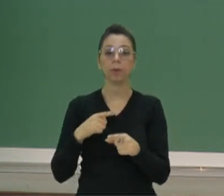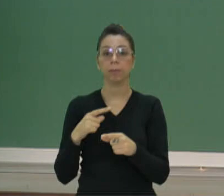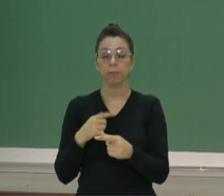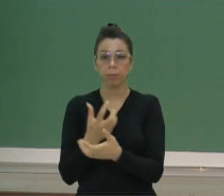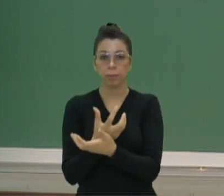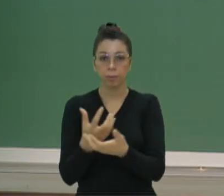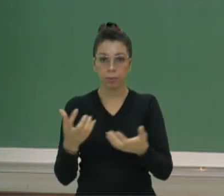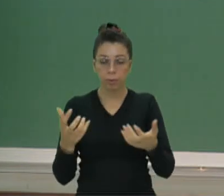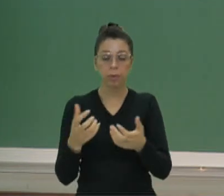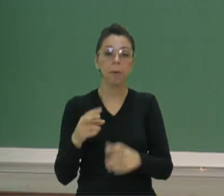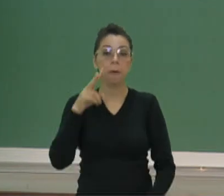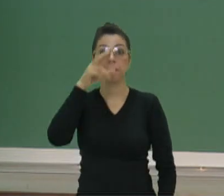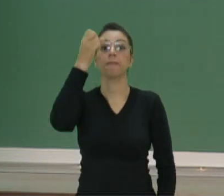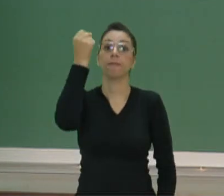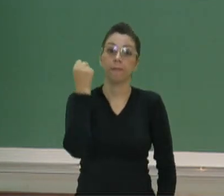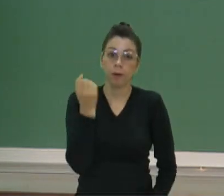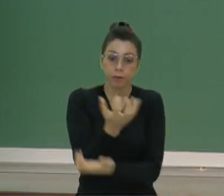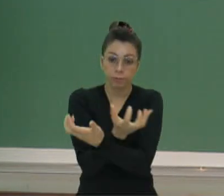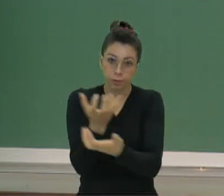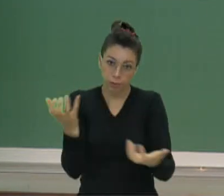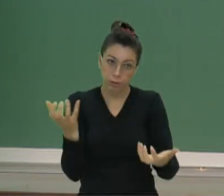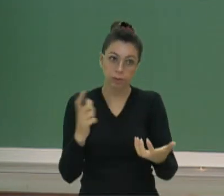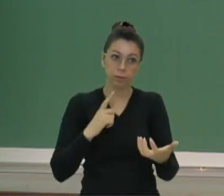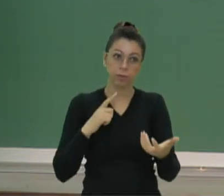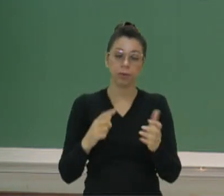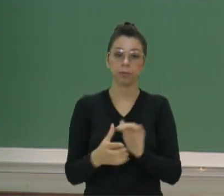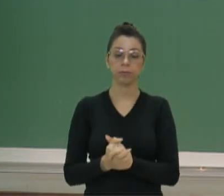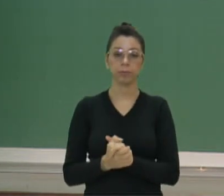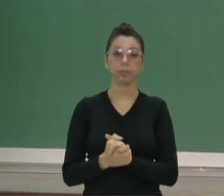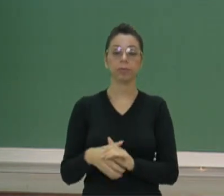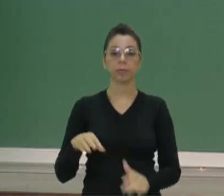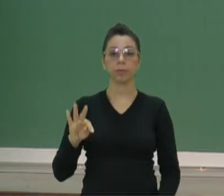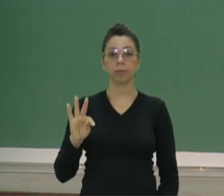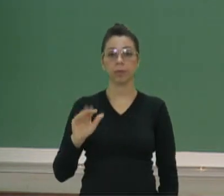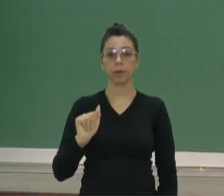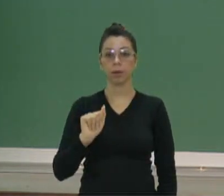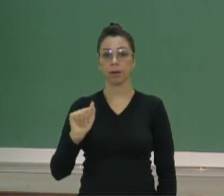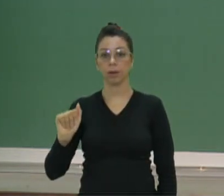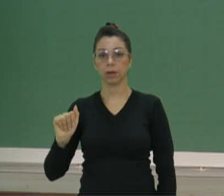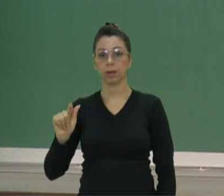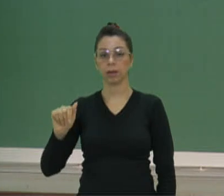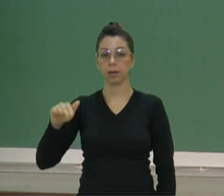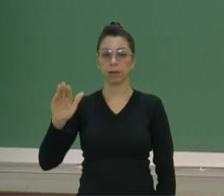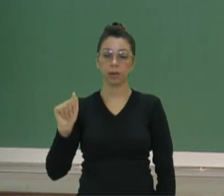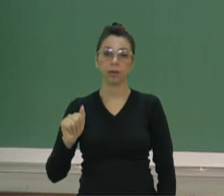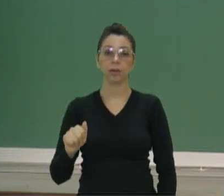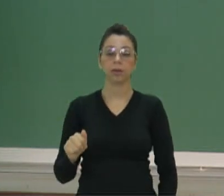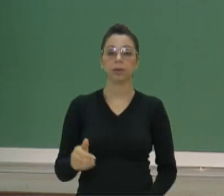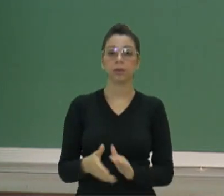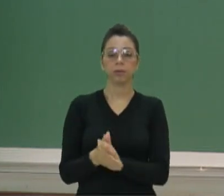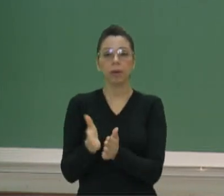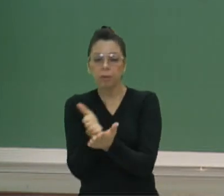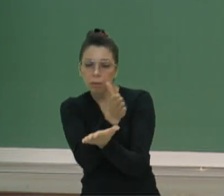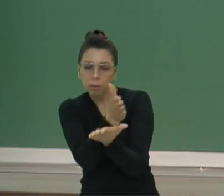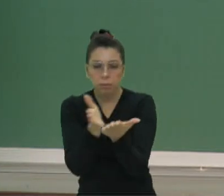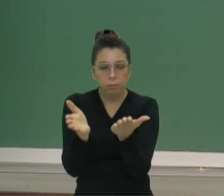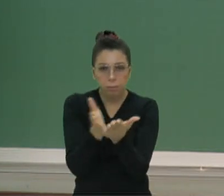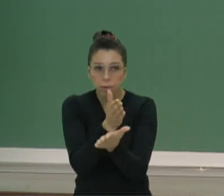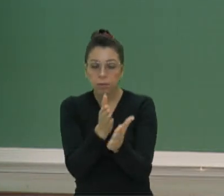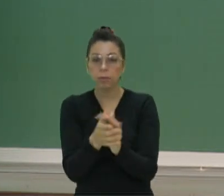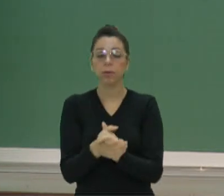vegetações resistentes, e fechando com a taiga, que vai ser uma região intermediária que se assenta aí. Mas a